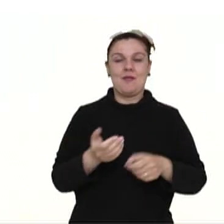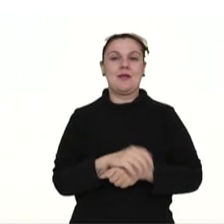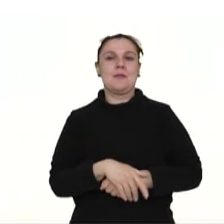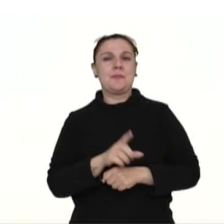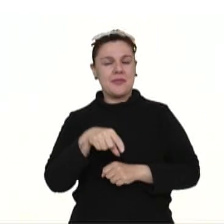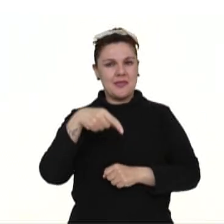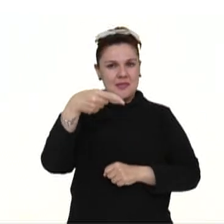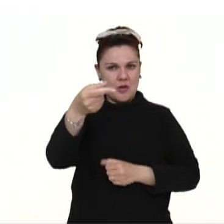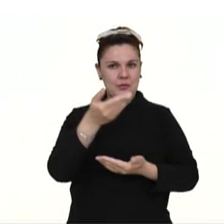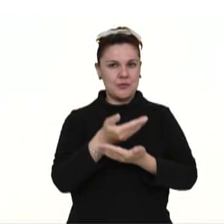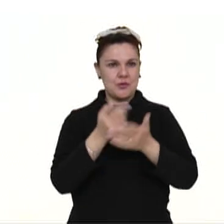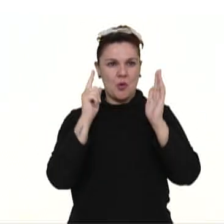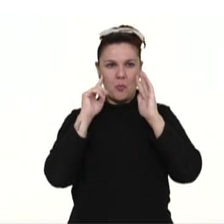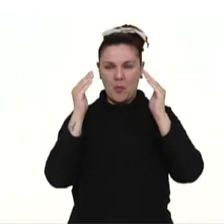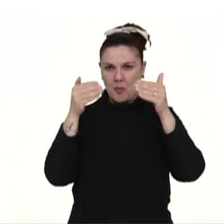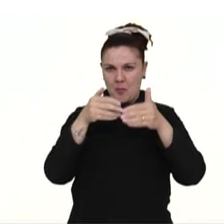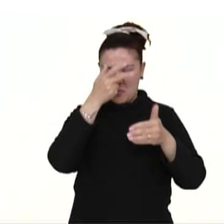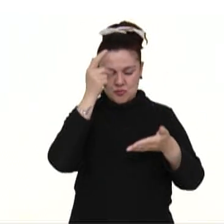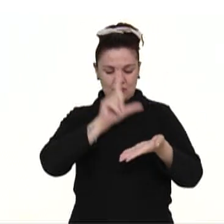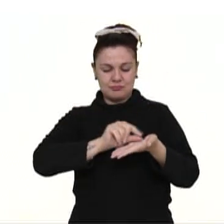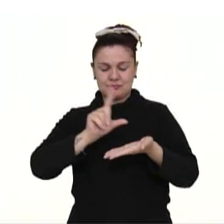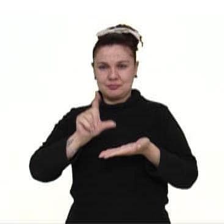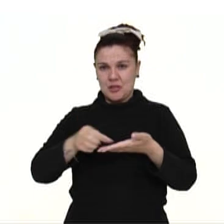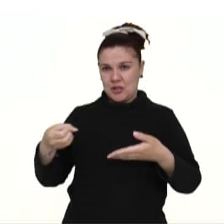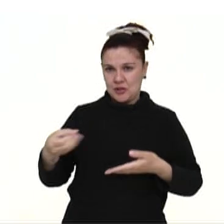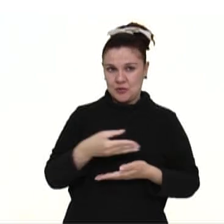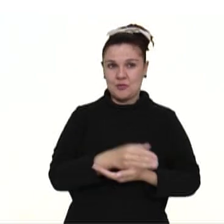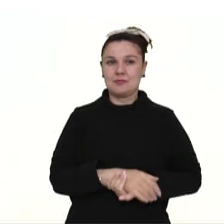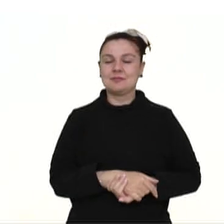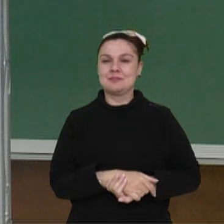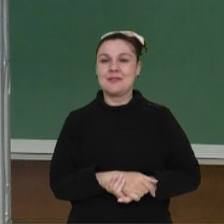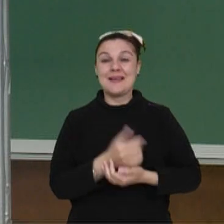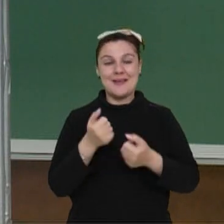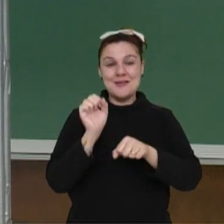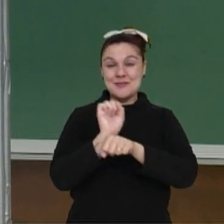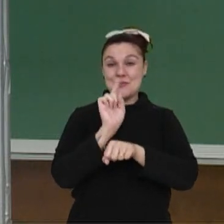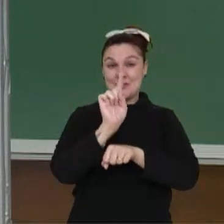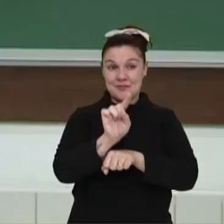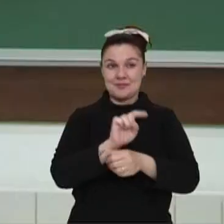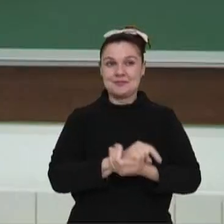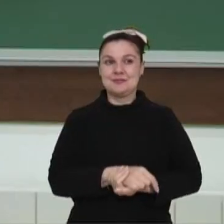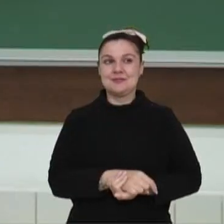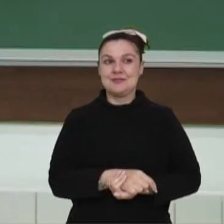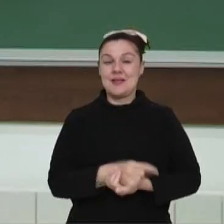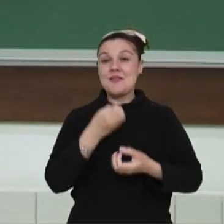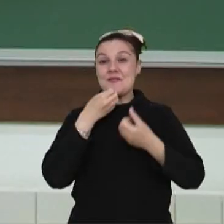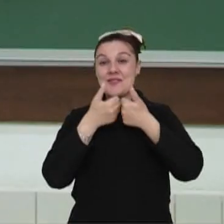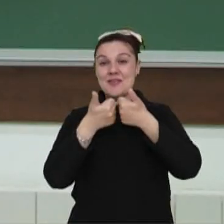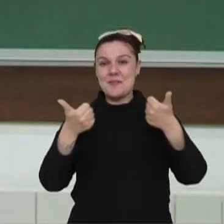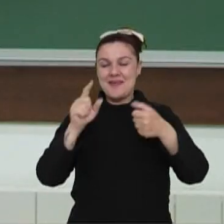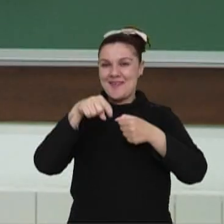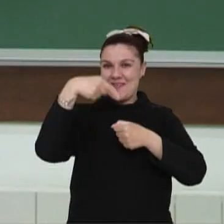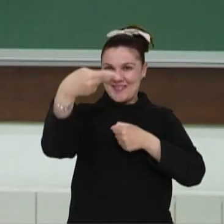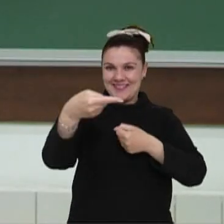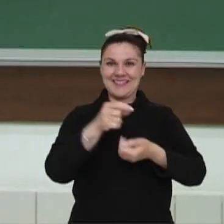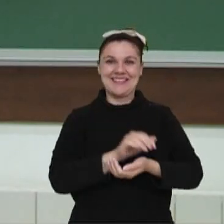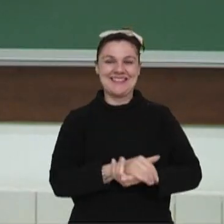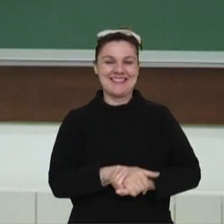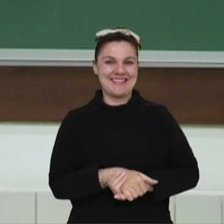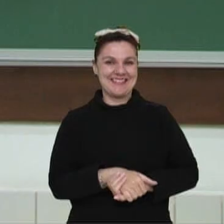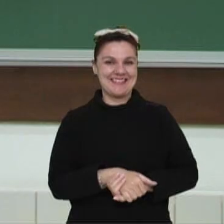aula veremos como os autores clássicos da sociologia as descrevem. Espero vocês! Fiquem bem, até lá!